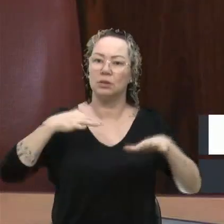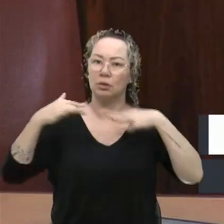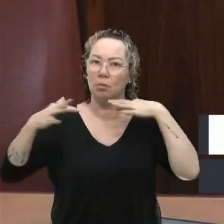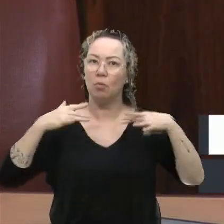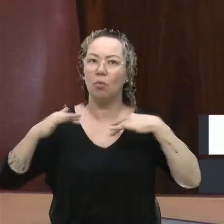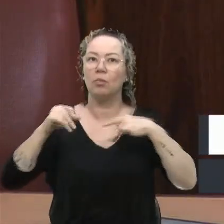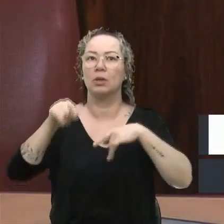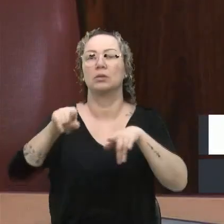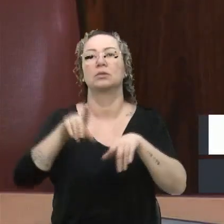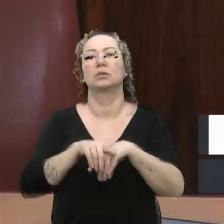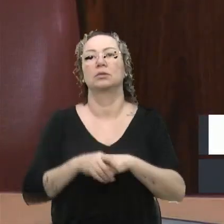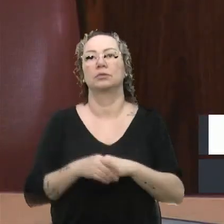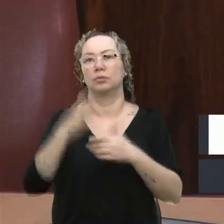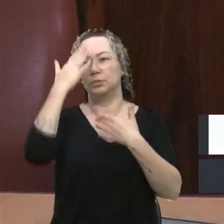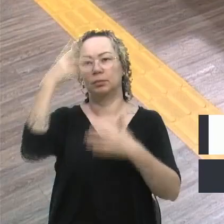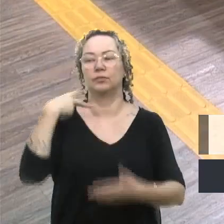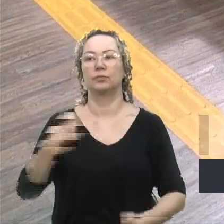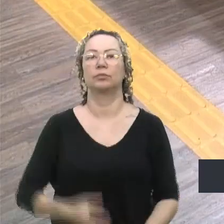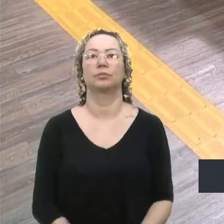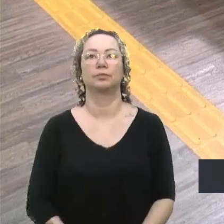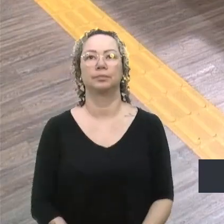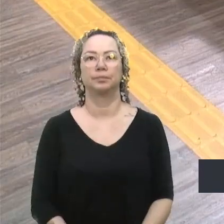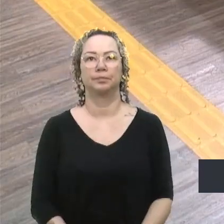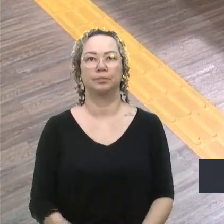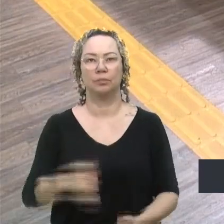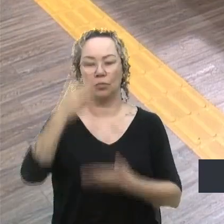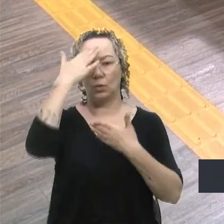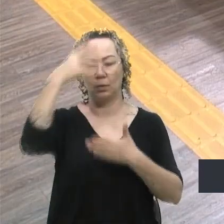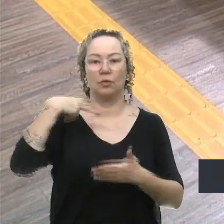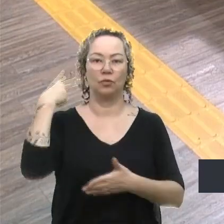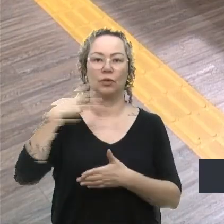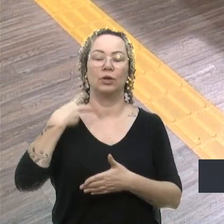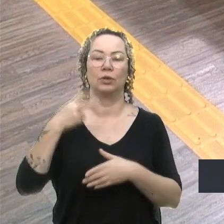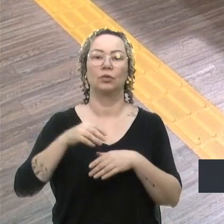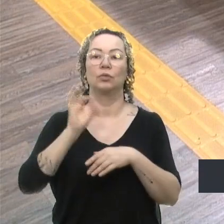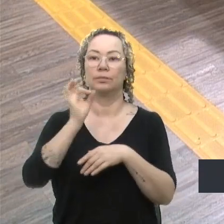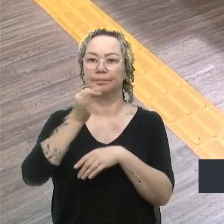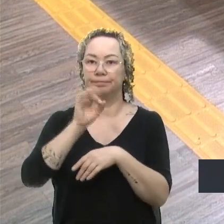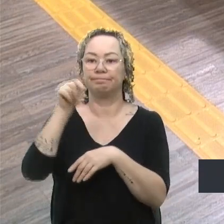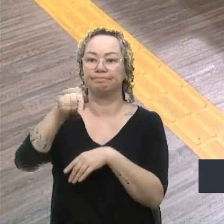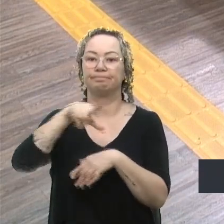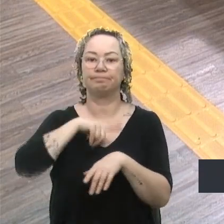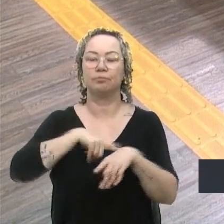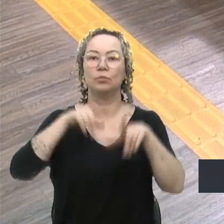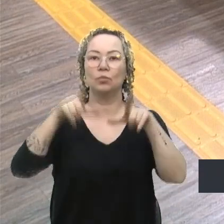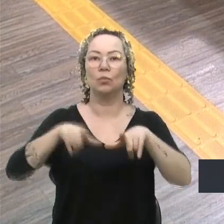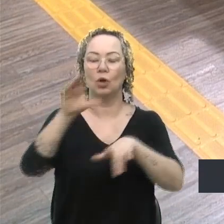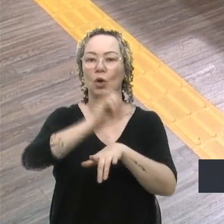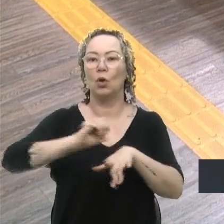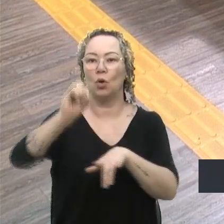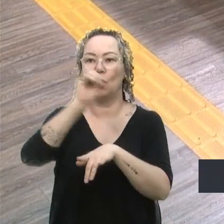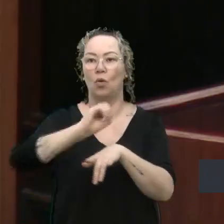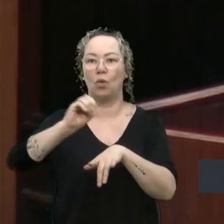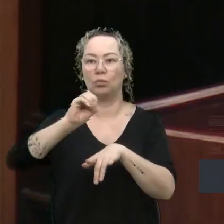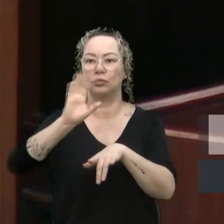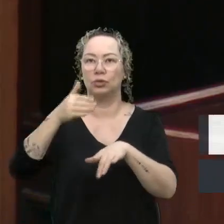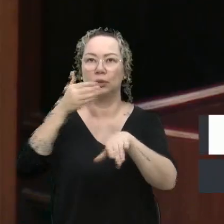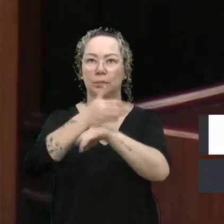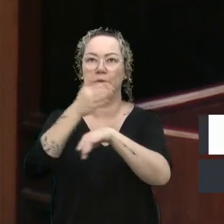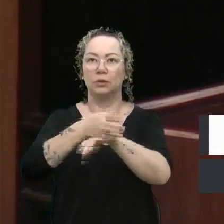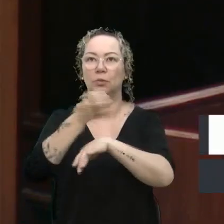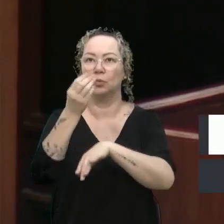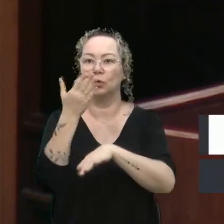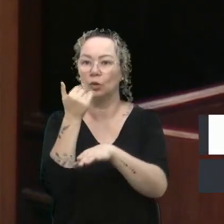distrito de Vila Oliva. Obrigado, vereador. Obrigado, vereador Lucas. Pois é, lá eles têm um local muito adequado, tem um salão que eu já participei de vários almoços e